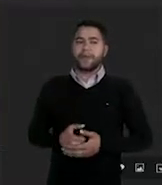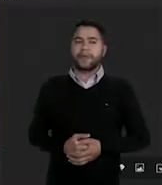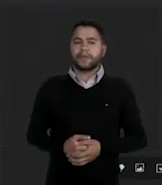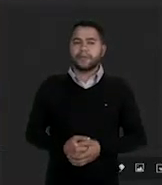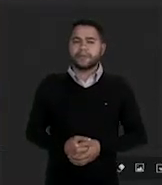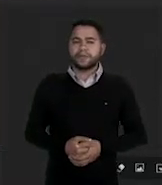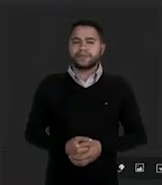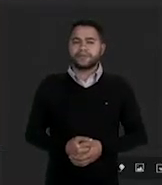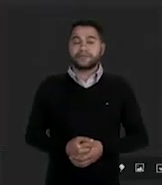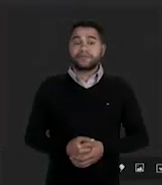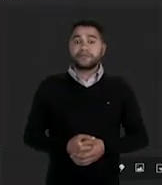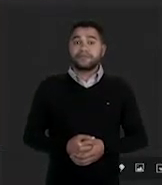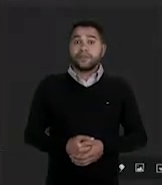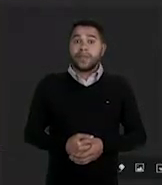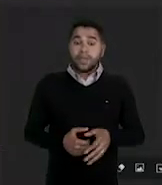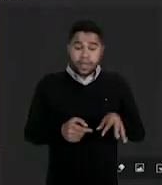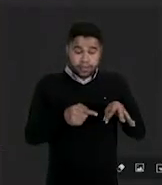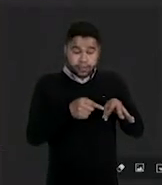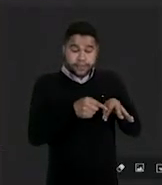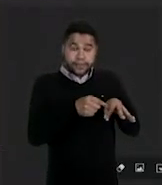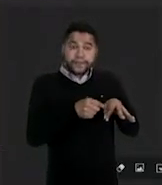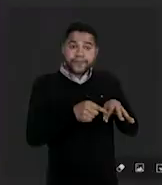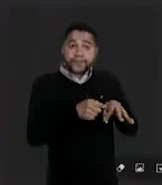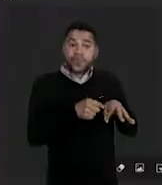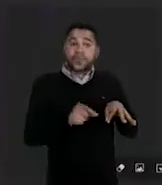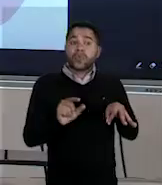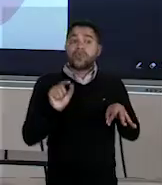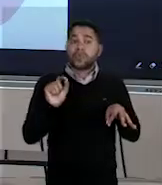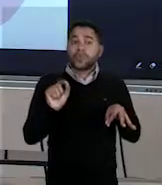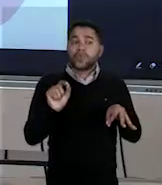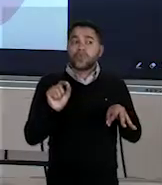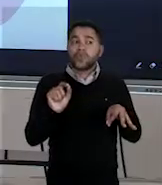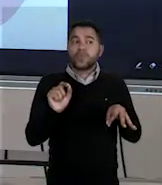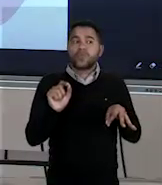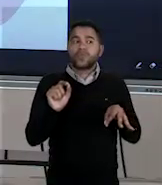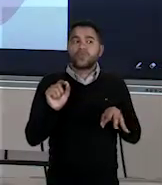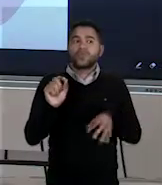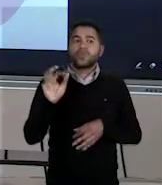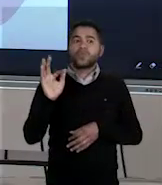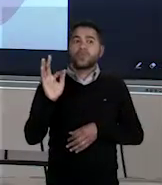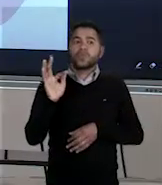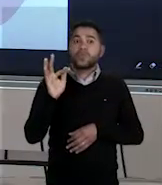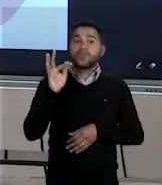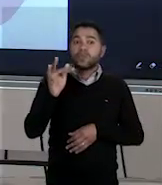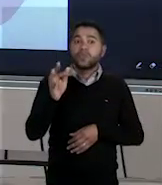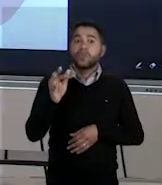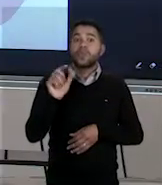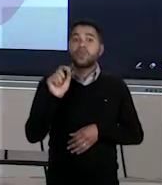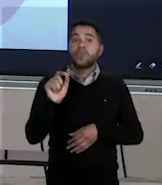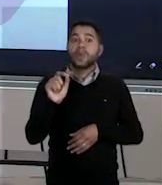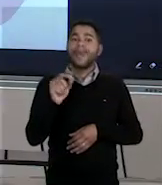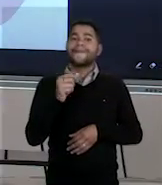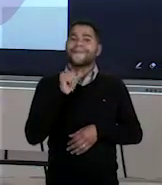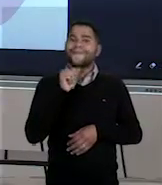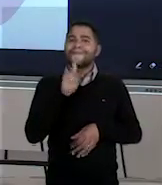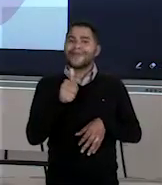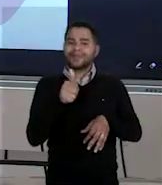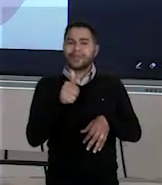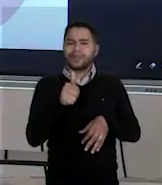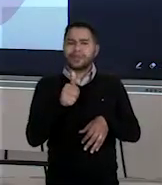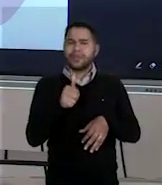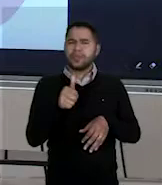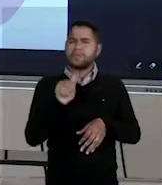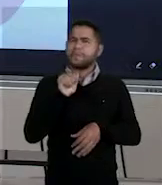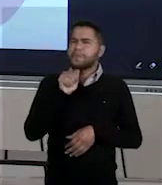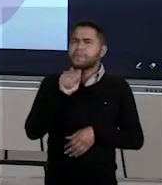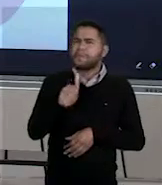meninas, ele é um canal aonde será, né, vai ser conduzido a menstruação. O